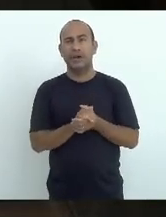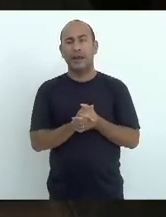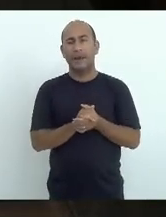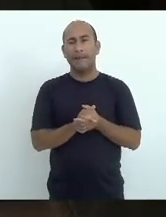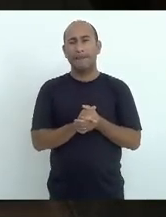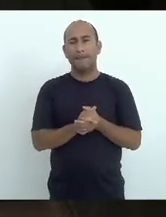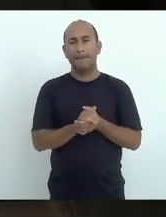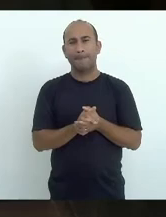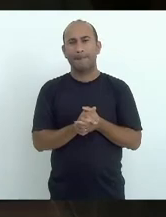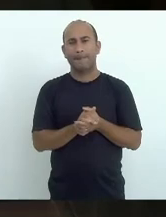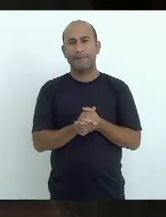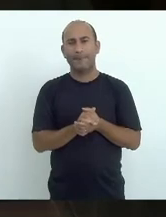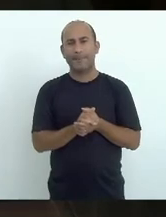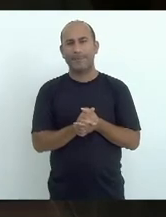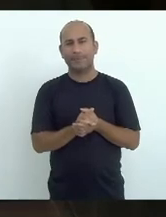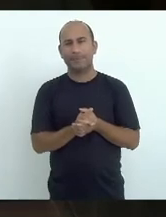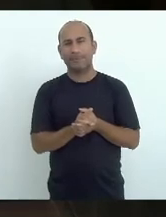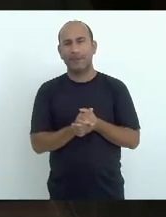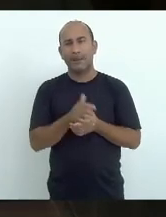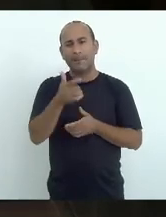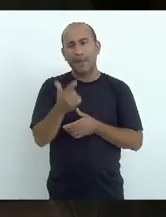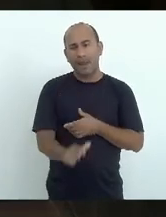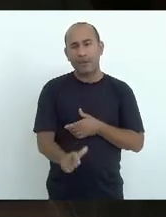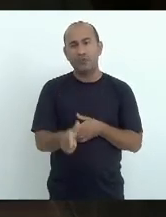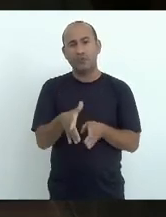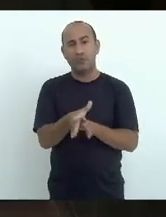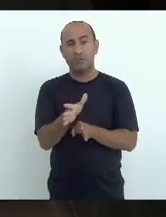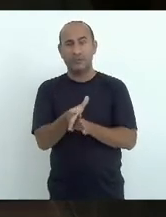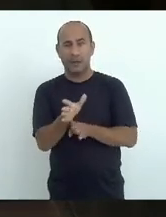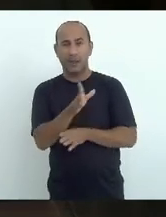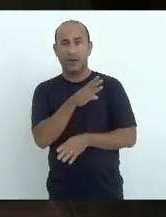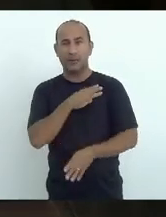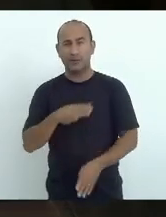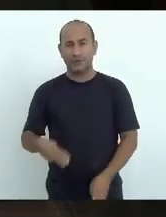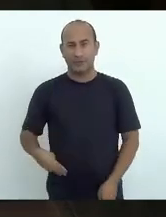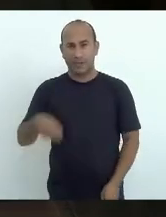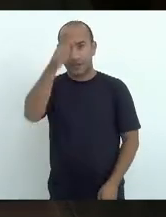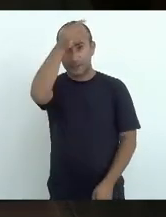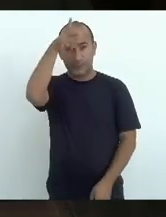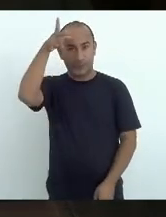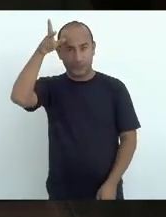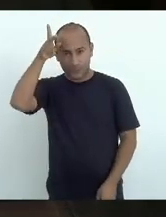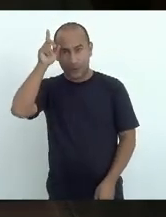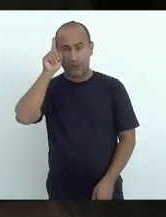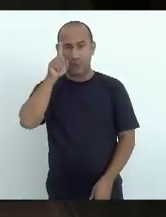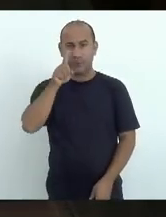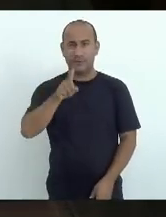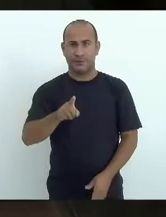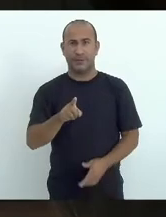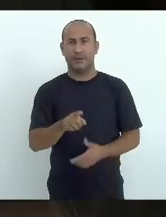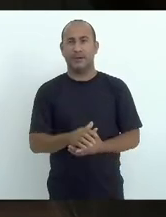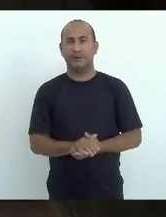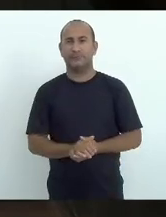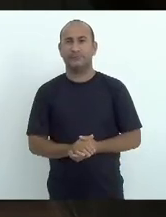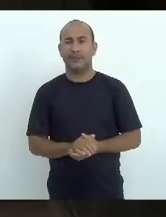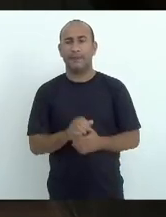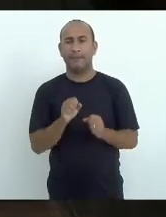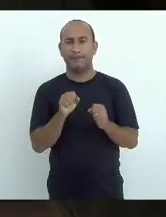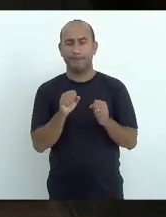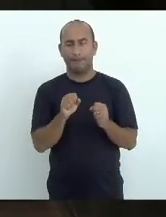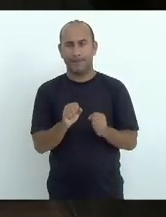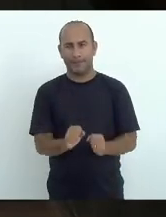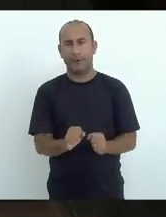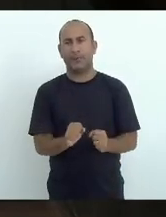demais o Conselho Nacional do Ministério Público, você eventualmente pode